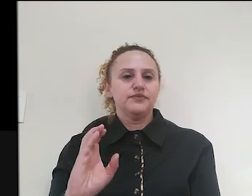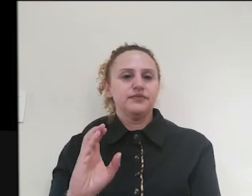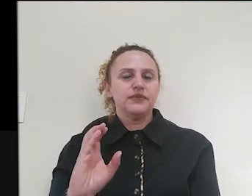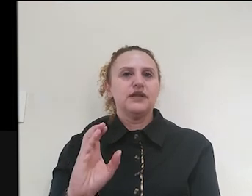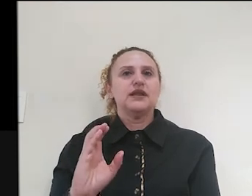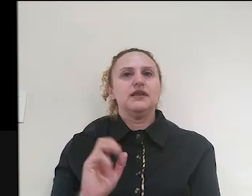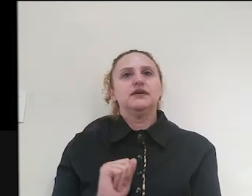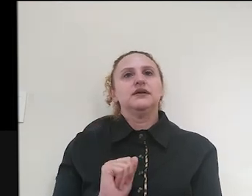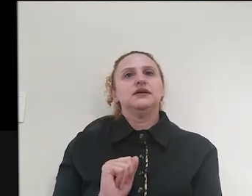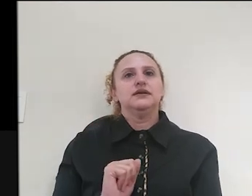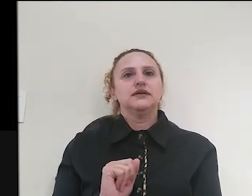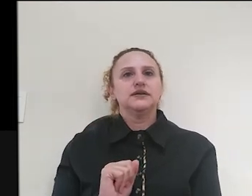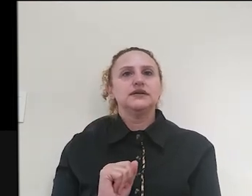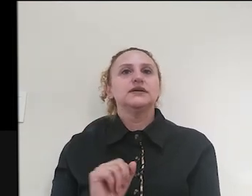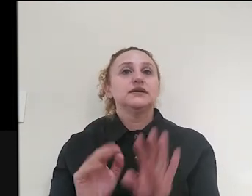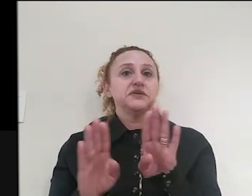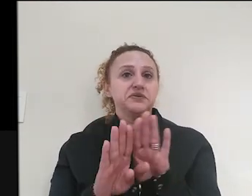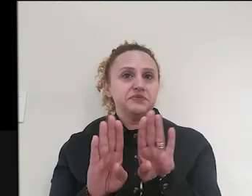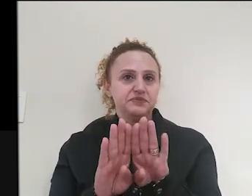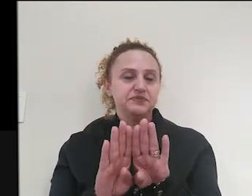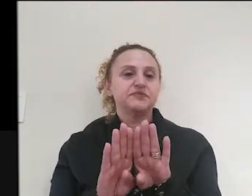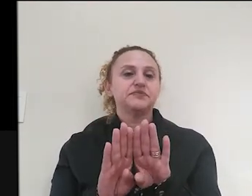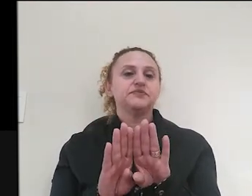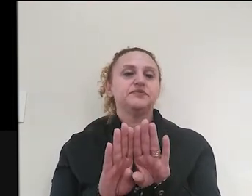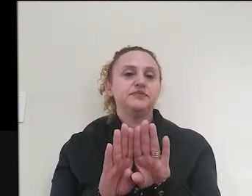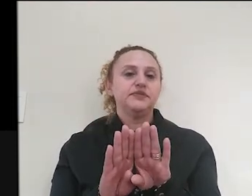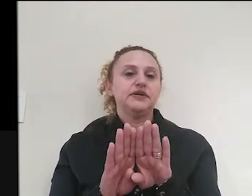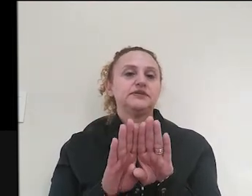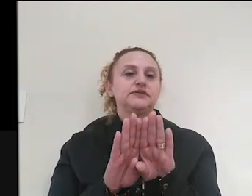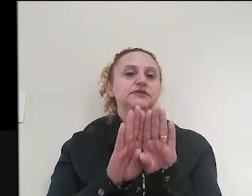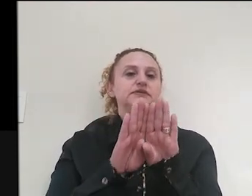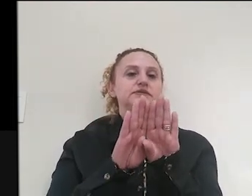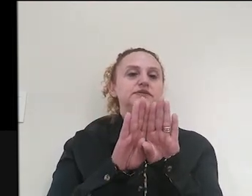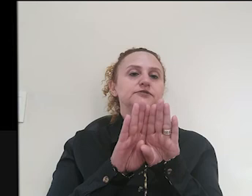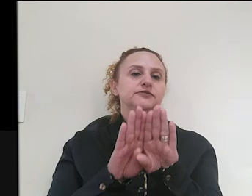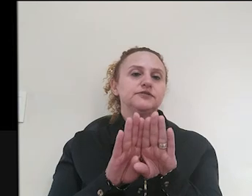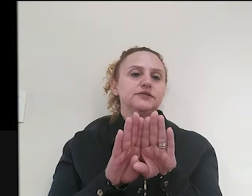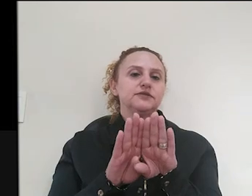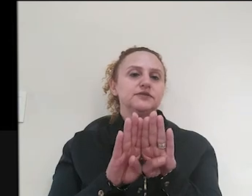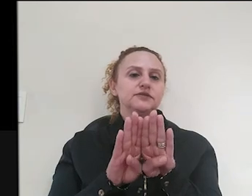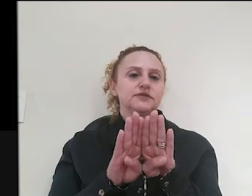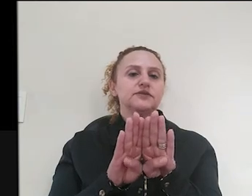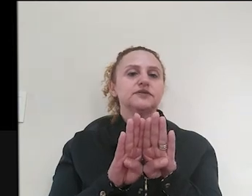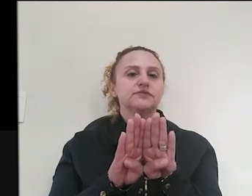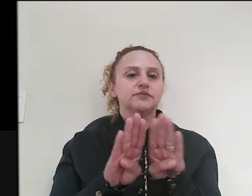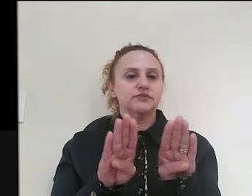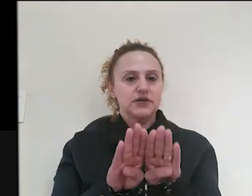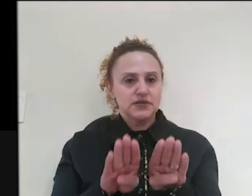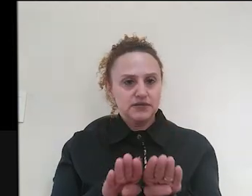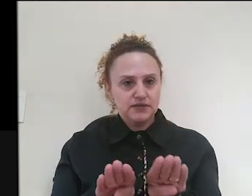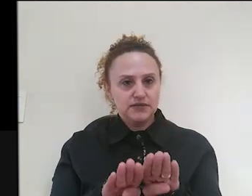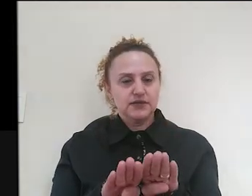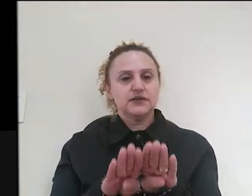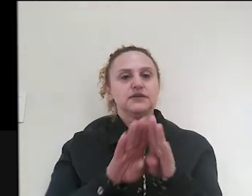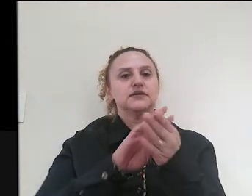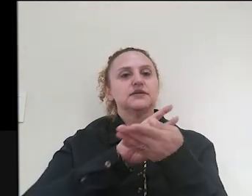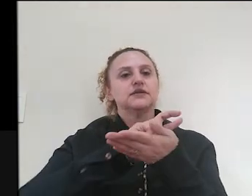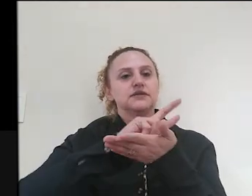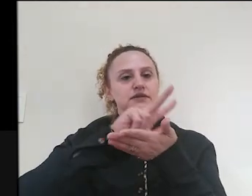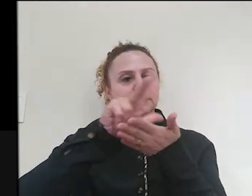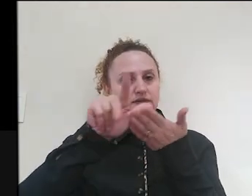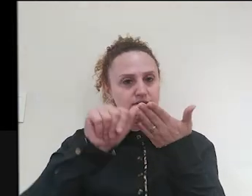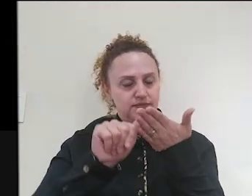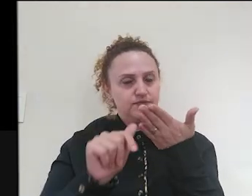estética realista. No romance realista e naturalista, a gente tem as figuras do Flaubert e do Émile Zola, que são